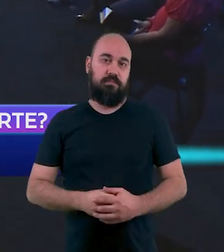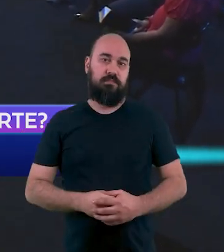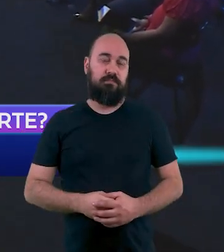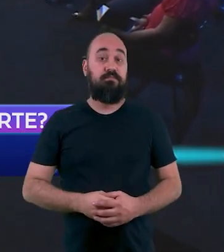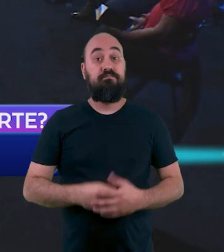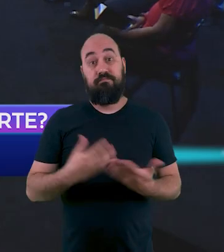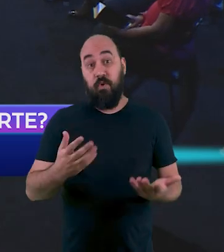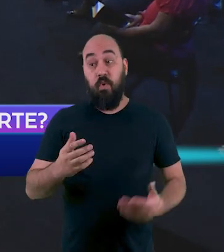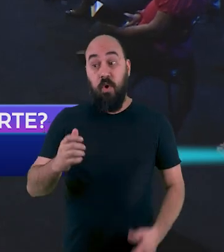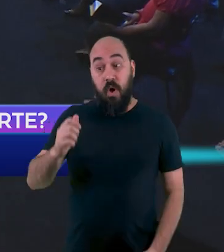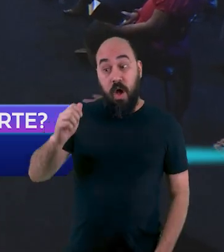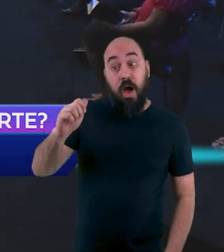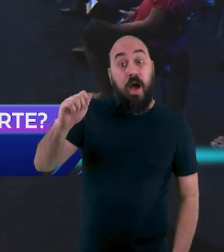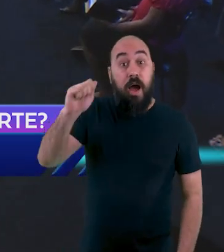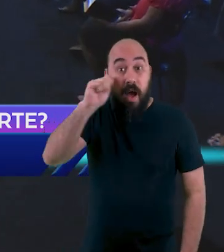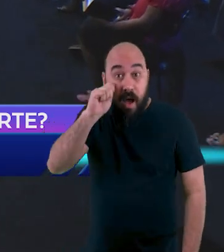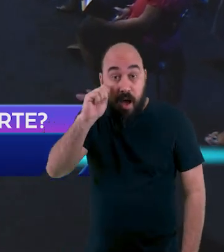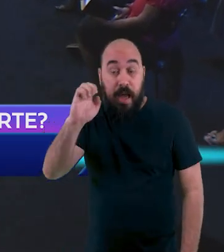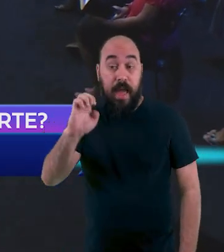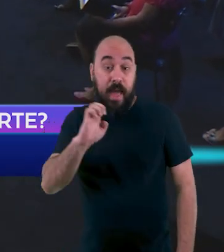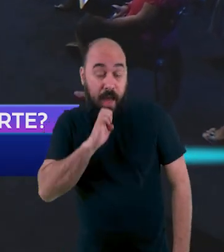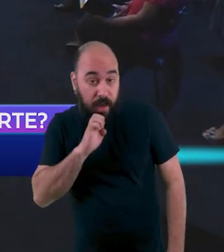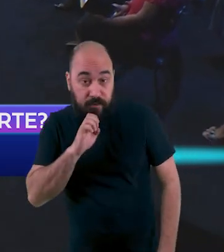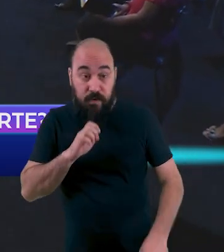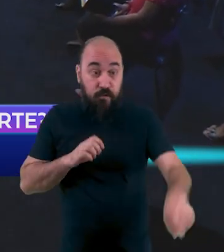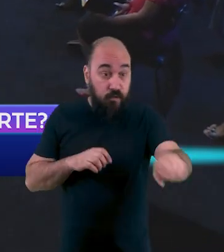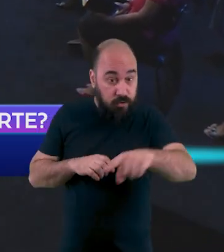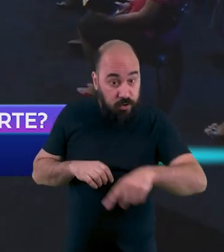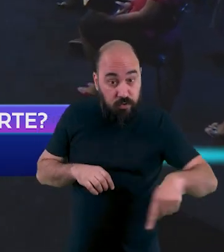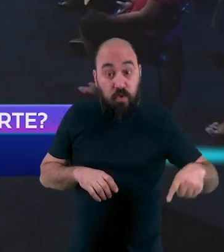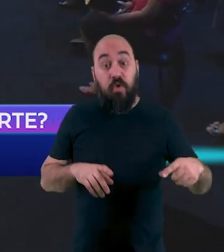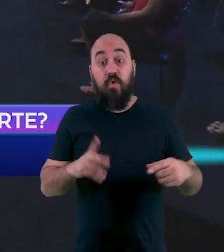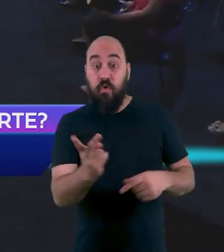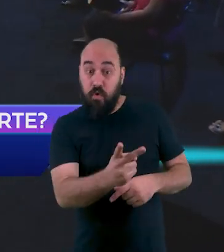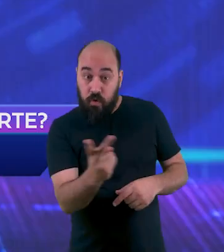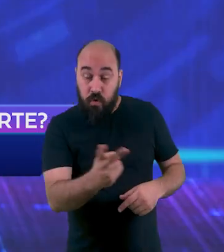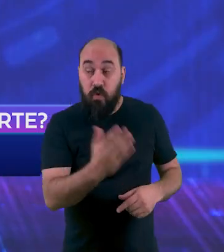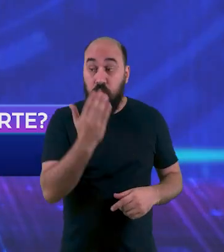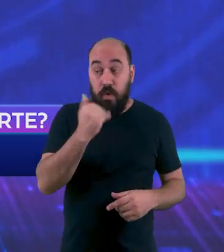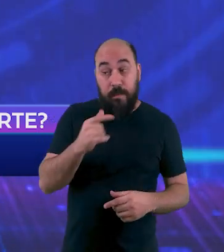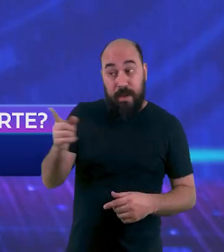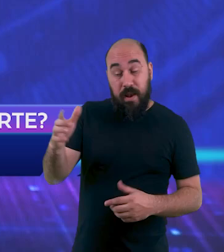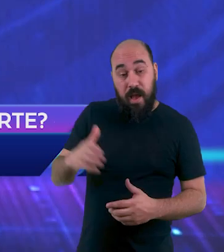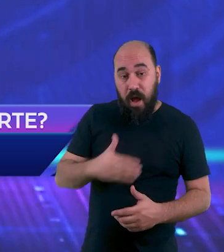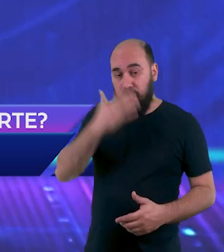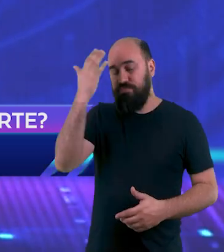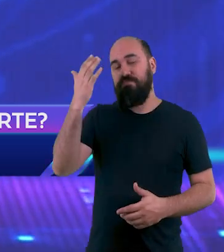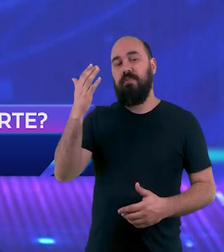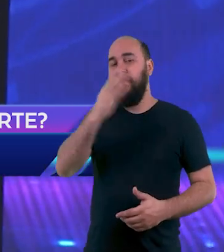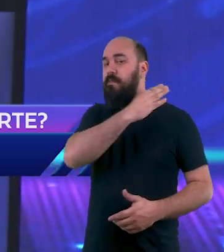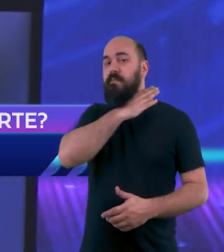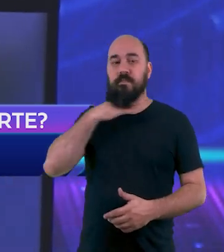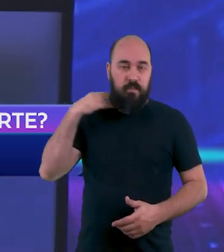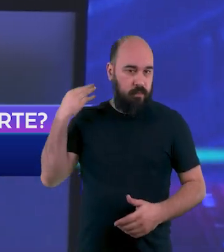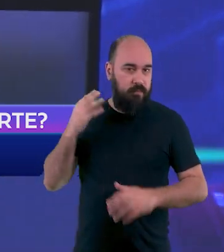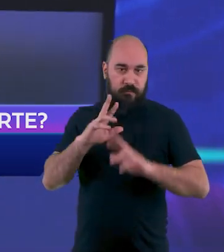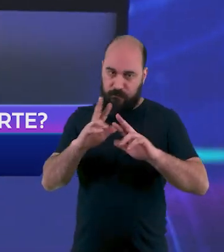Eva, se vocês comerem do fruto da árvore da ciência do bem e do mal, vocês vão morrer. Mas acontece